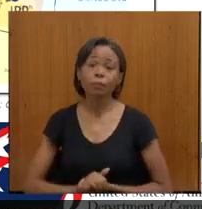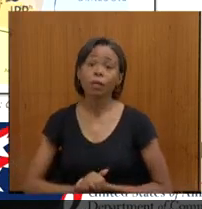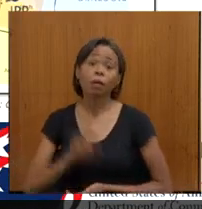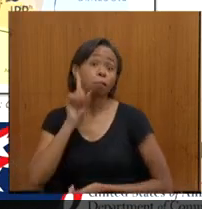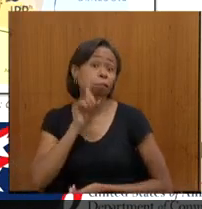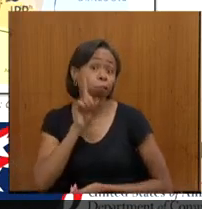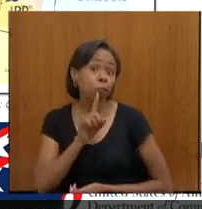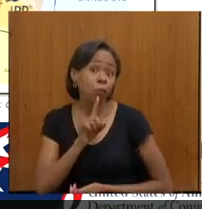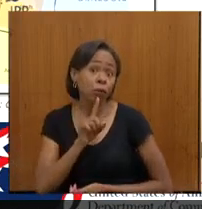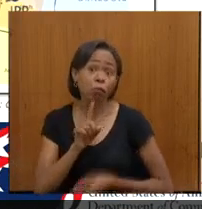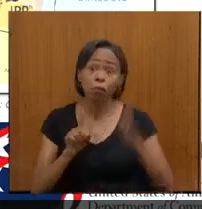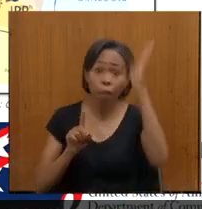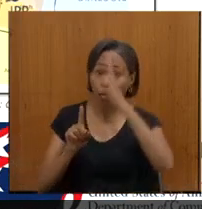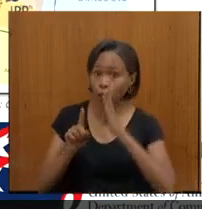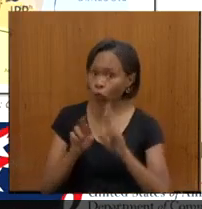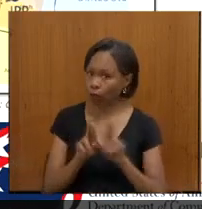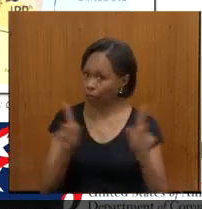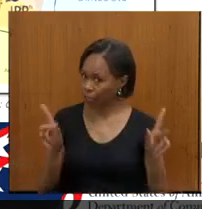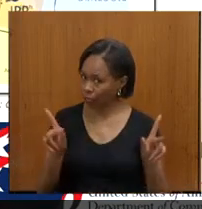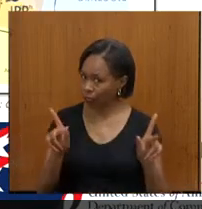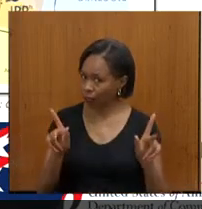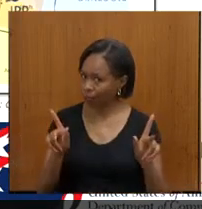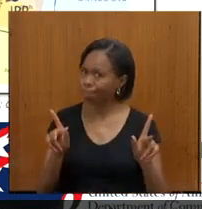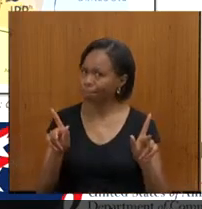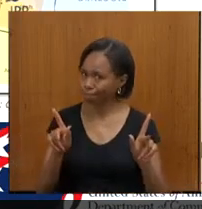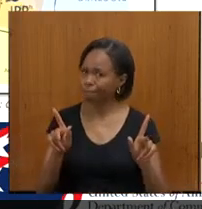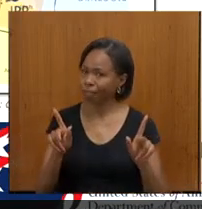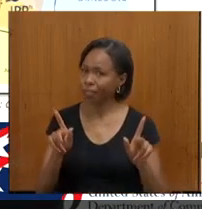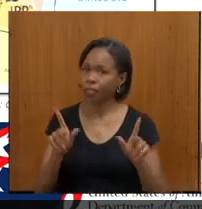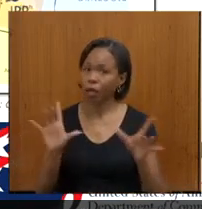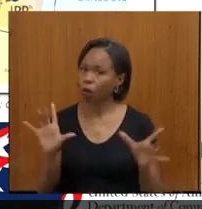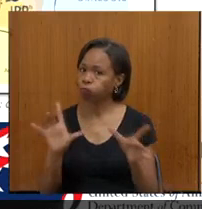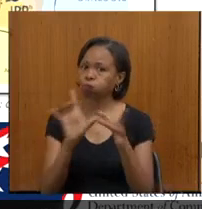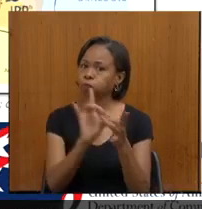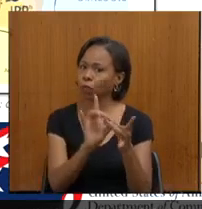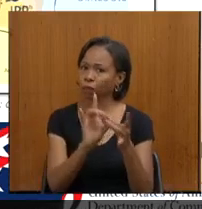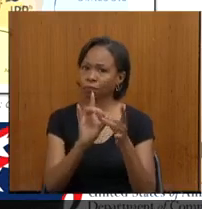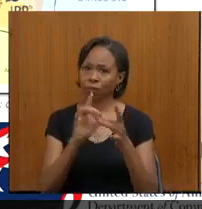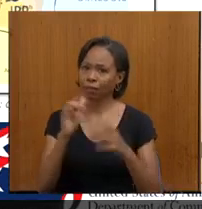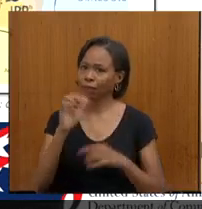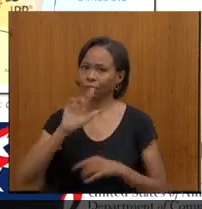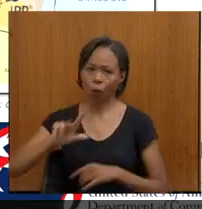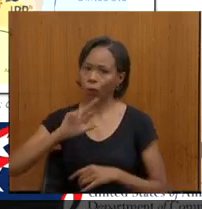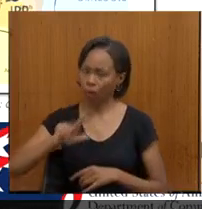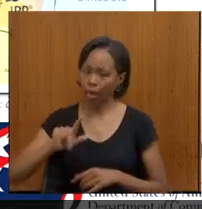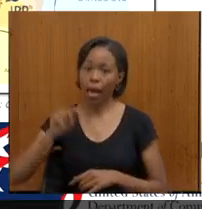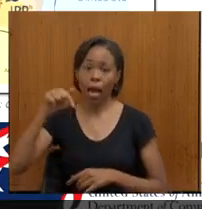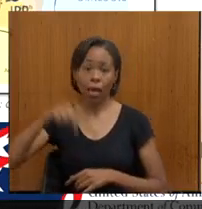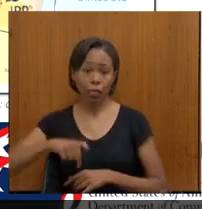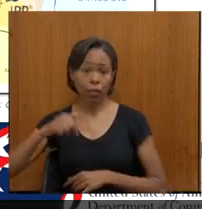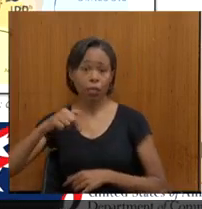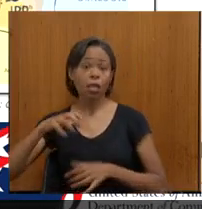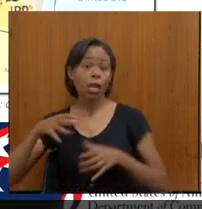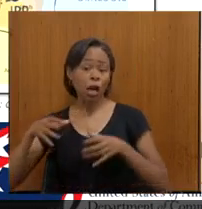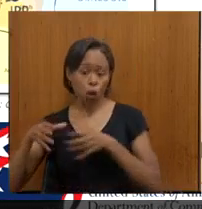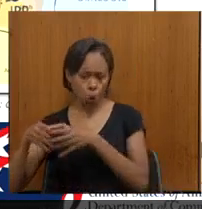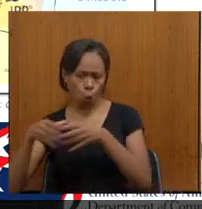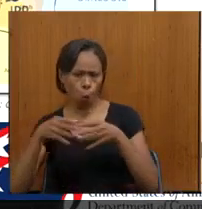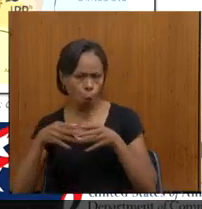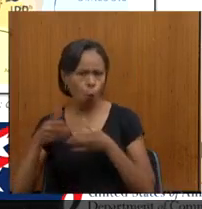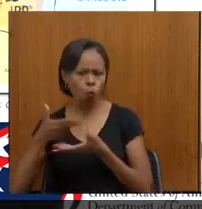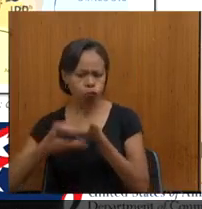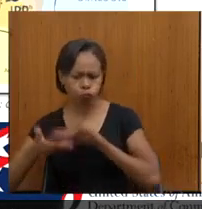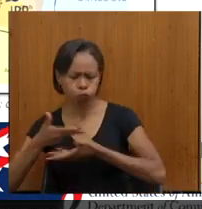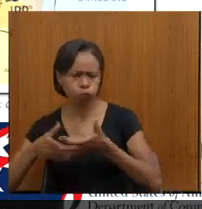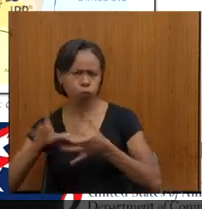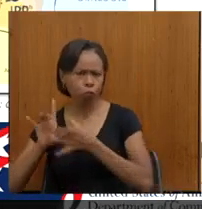do Brasil nossos grisi não é totalmente interconectado a gente no Brasil tem uma rede conectada lá só vai